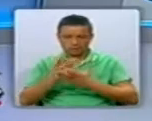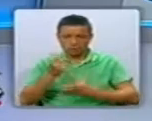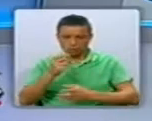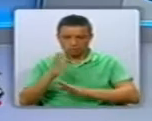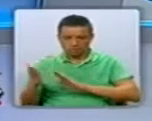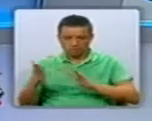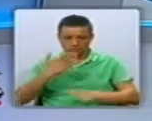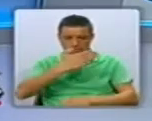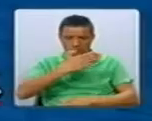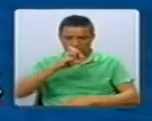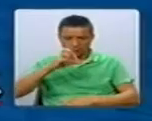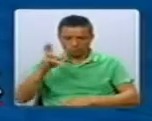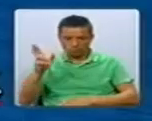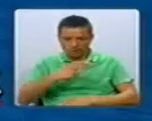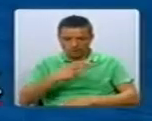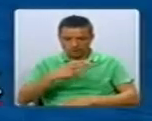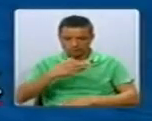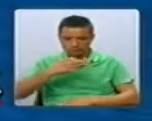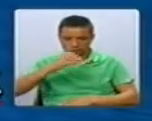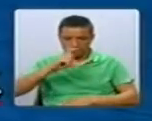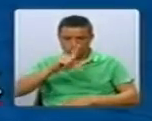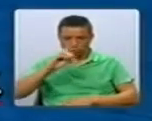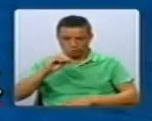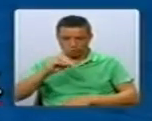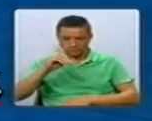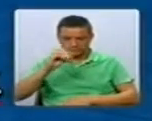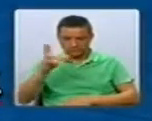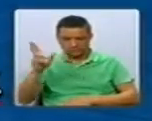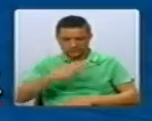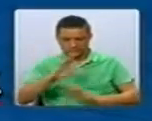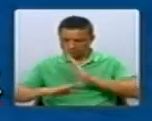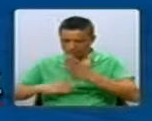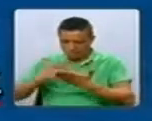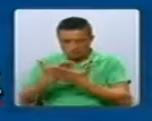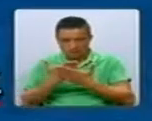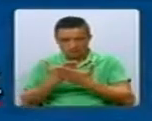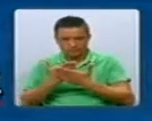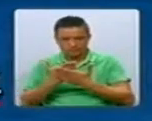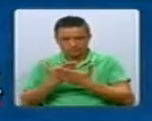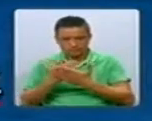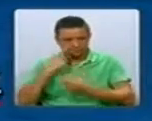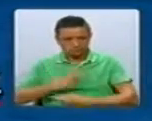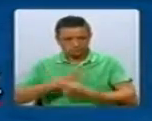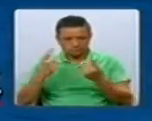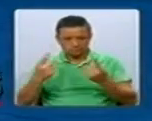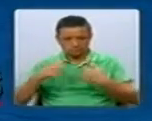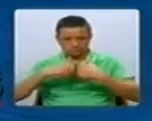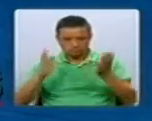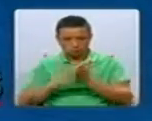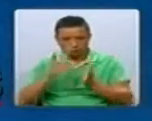por volta de 78 € e os polos 60 €, e é mais um contributo um grande, grande contributo para todos os